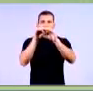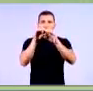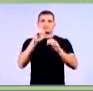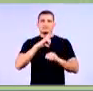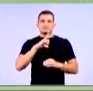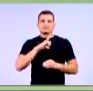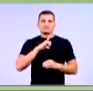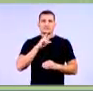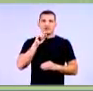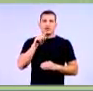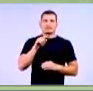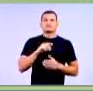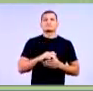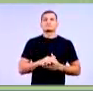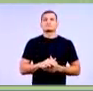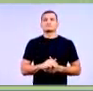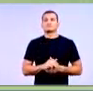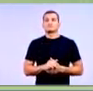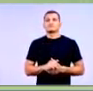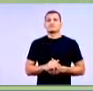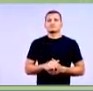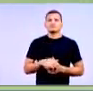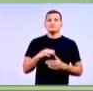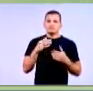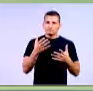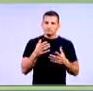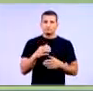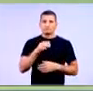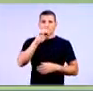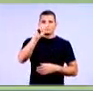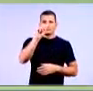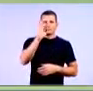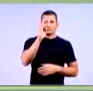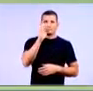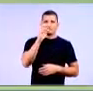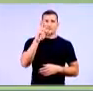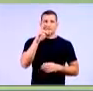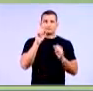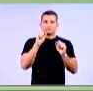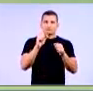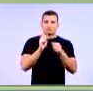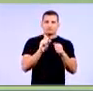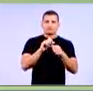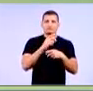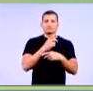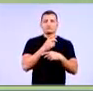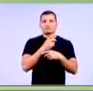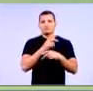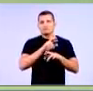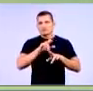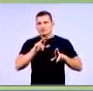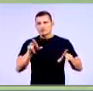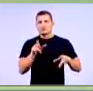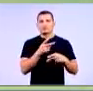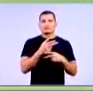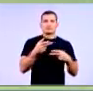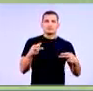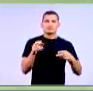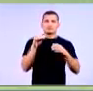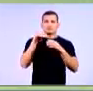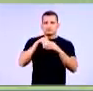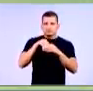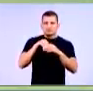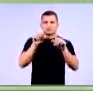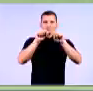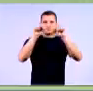ator vai realizar. Então o ator ele pode realizar várias ações no sistema, ou seja, ele pode participar de vários casos de